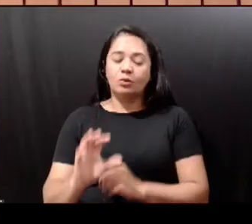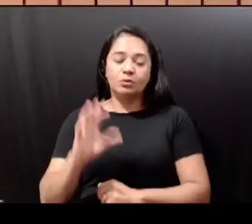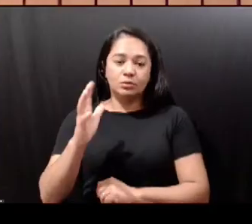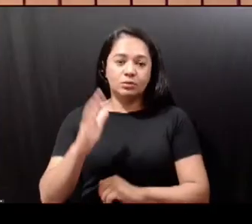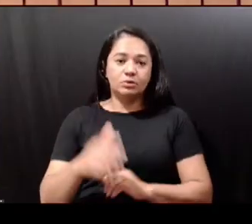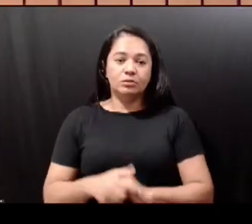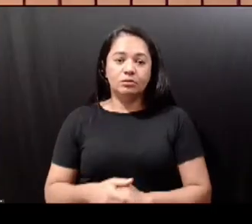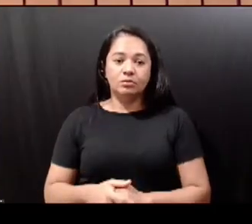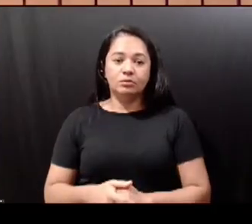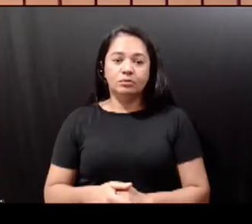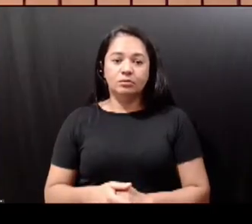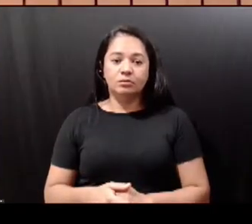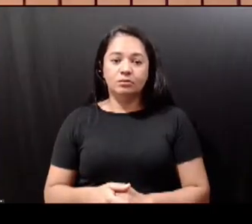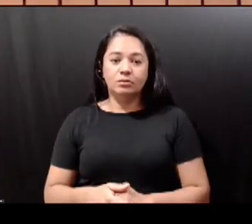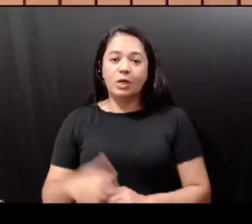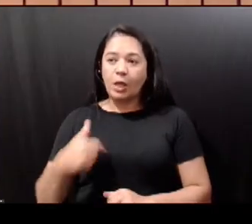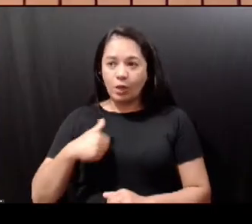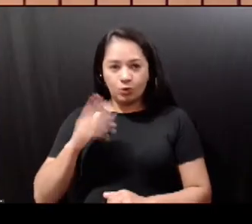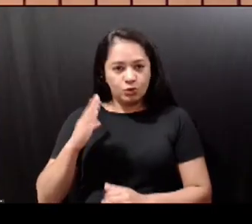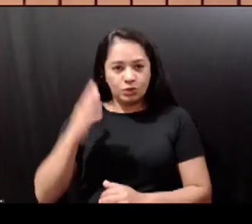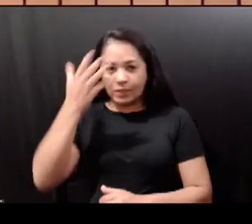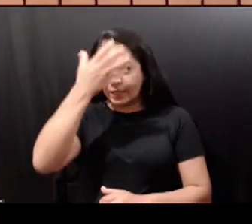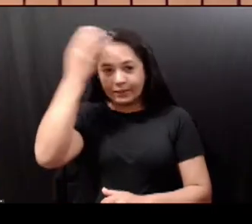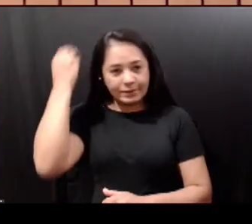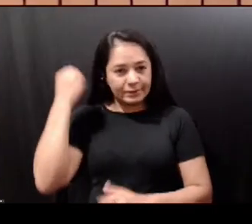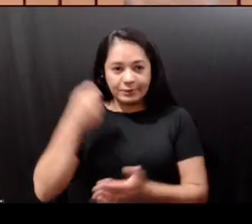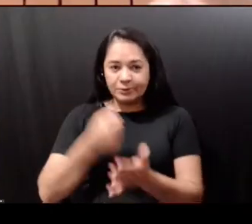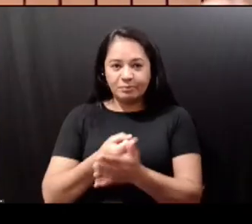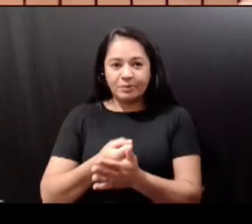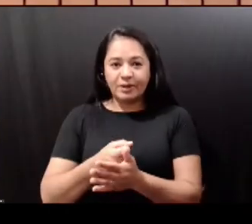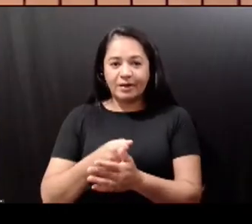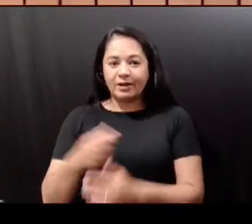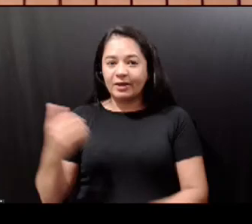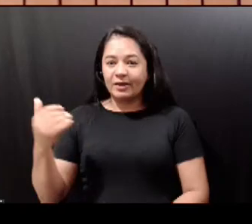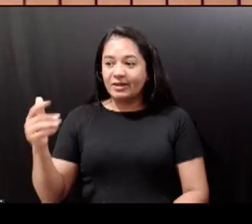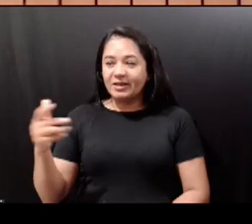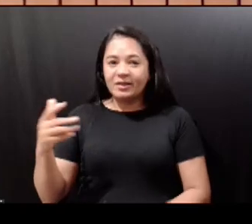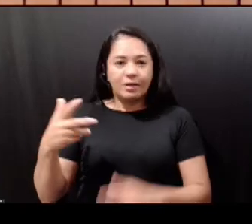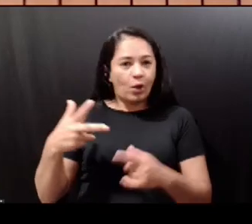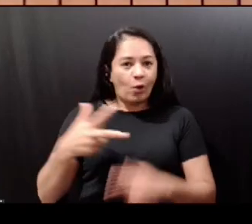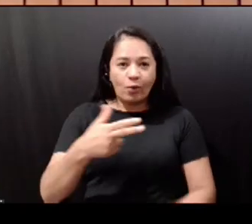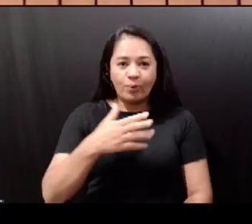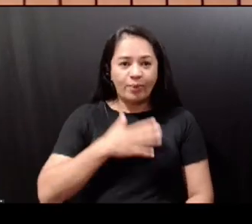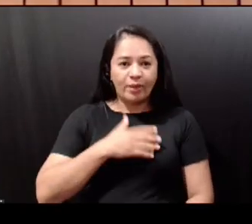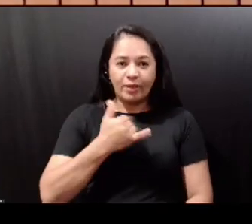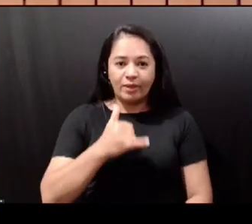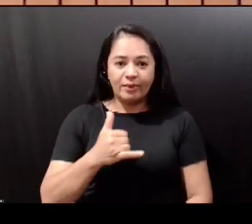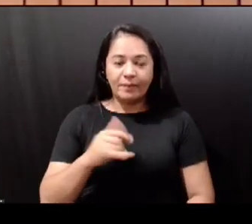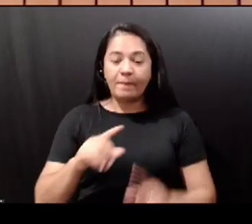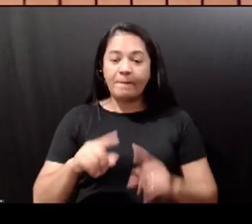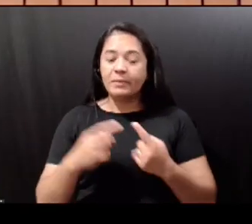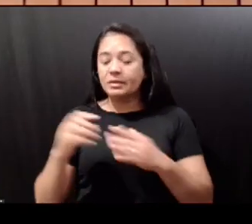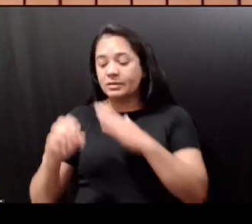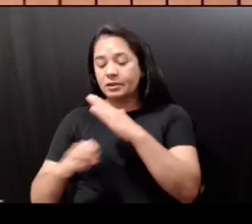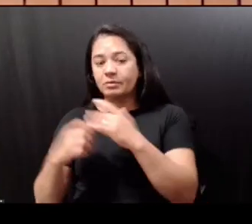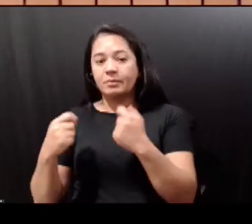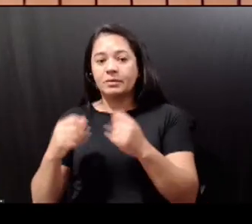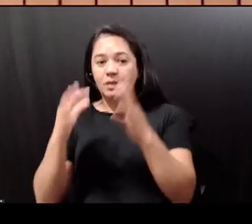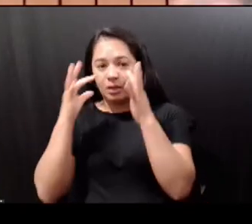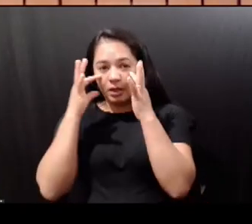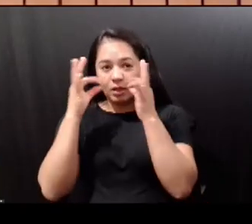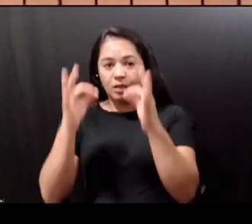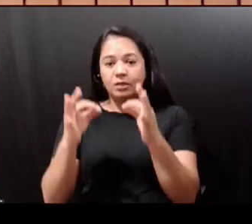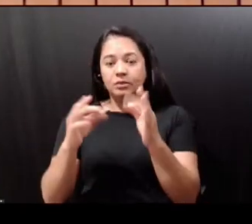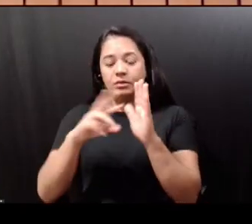a conta e cortaram. Mas, enfim, a CPFL ela tem que se atentar às normas municipais, já que ela presta serviço na nossa